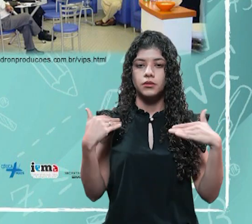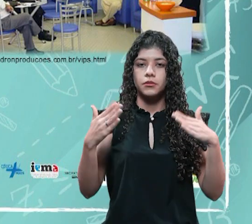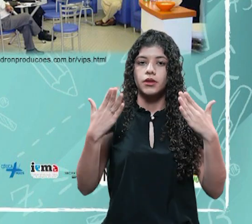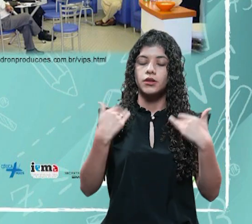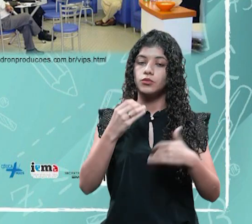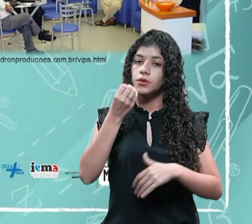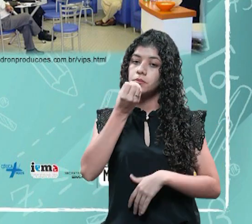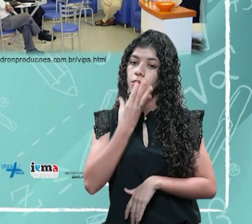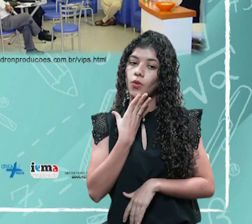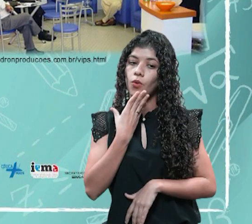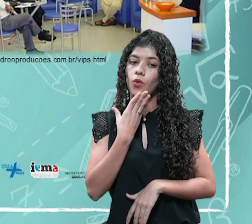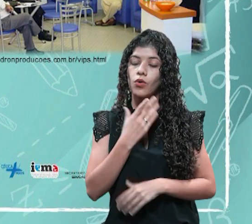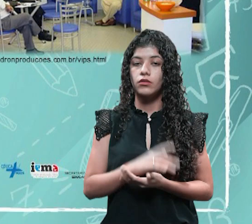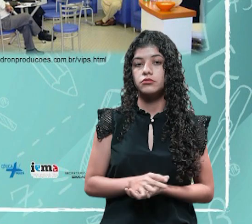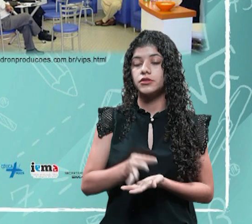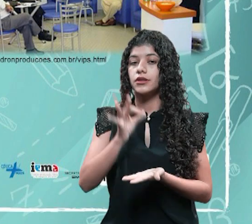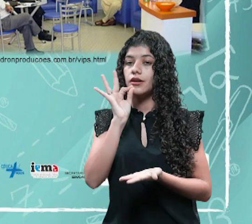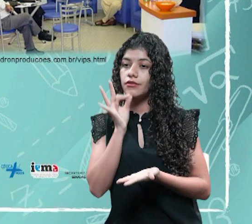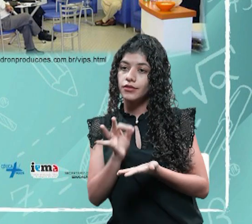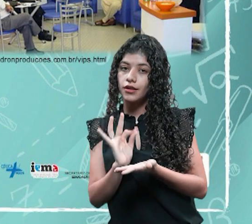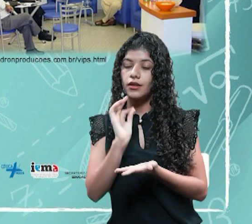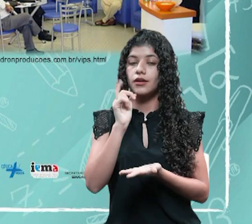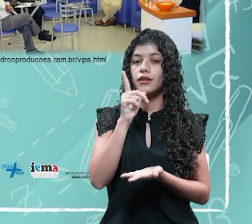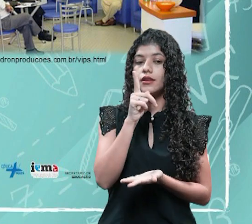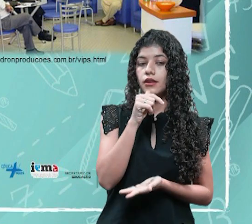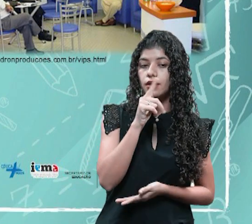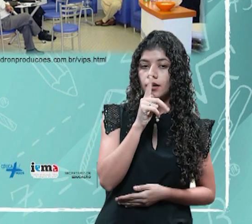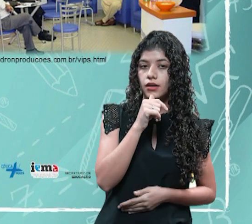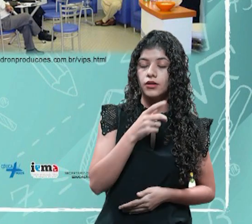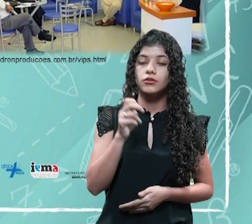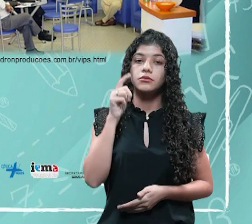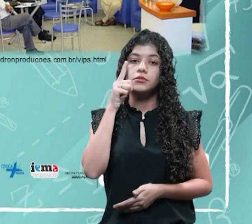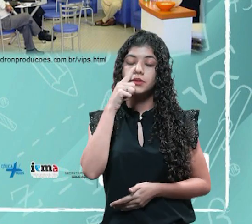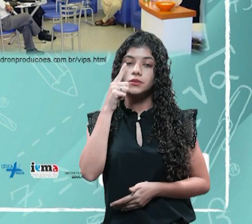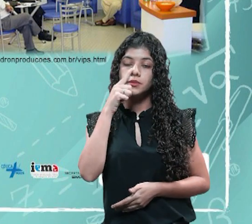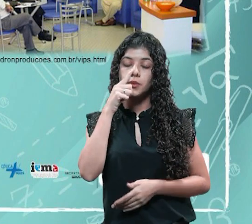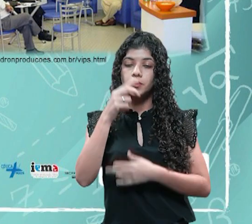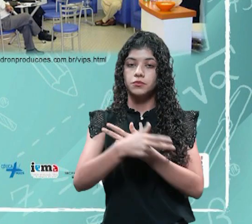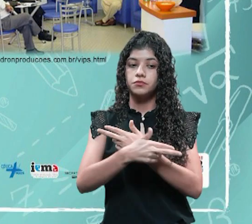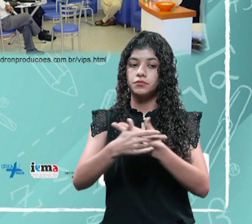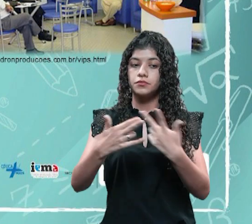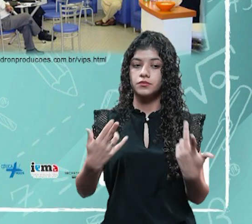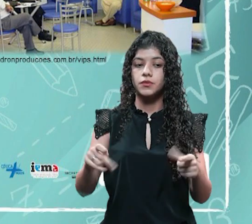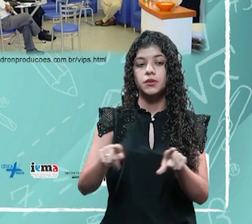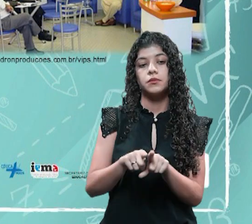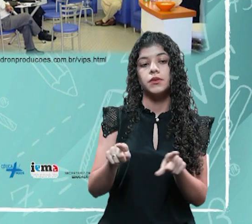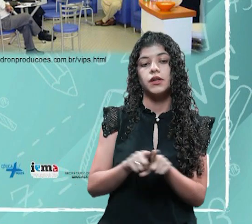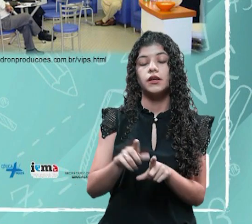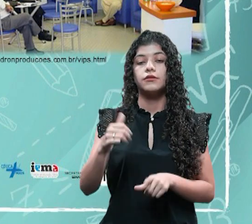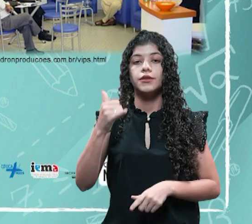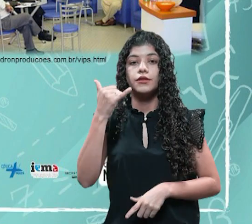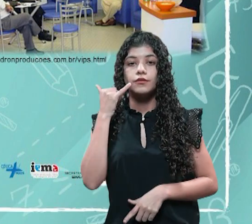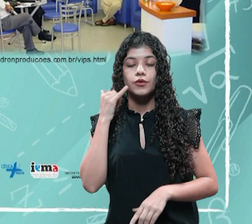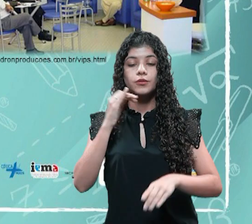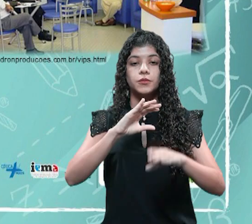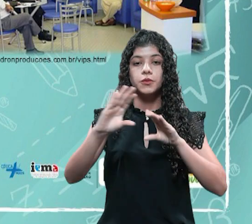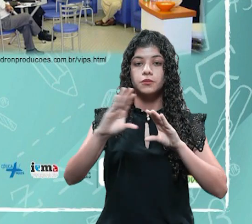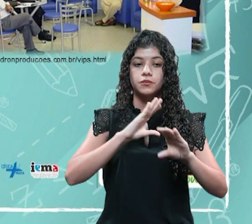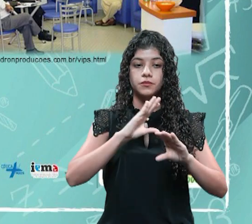serviço de copa, como café, água, biscoito, entre outros. E, claro, um acesso ao telefone,